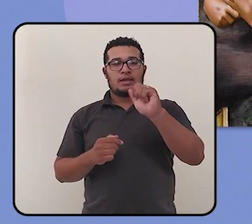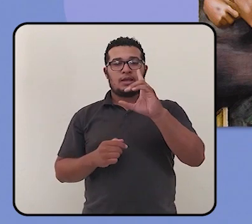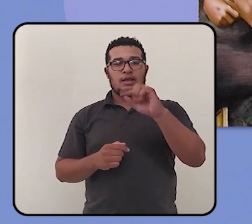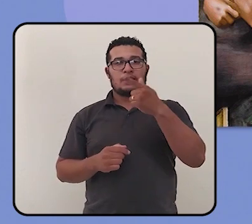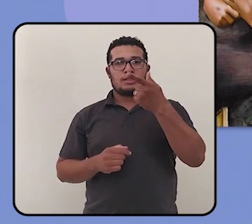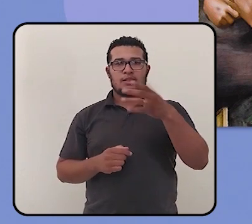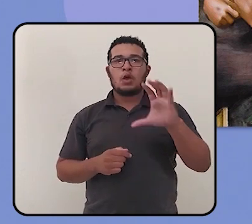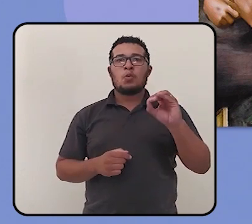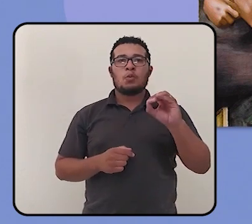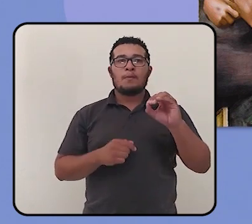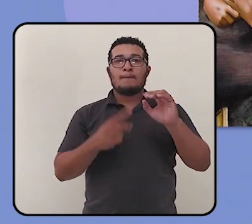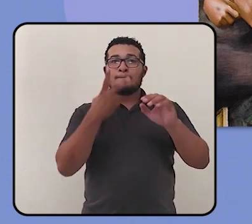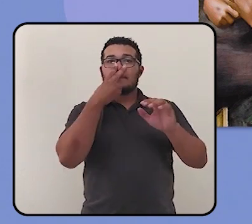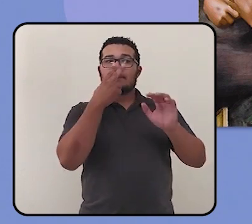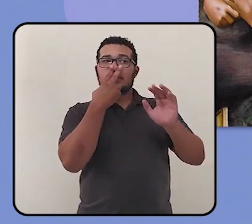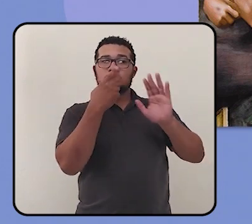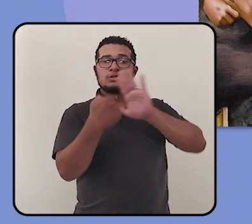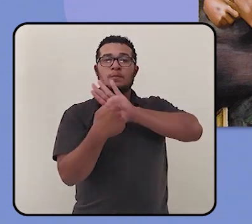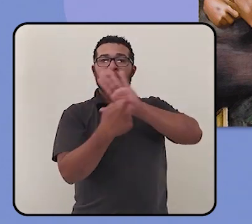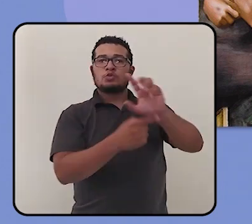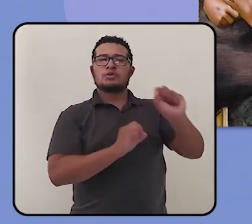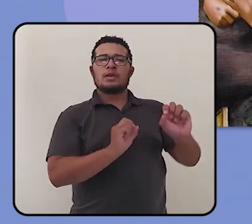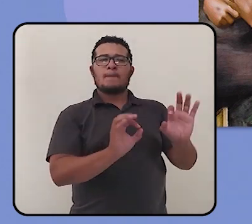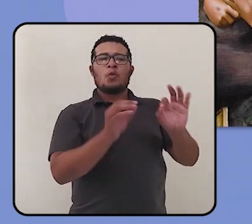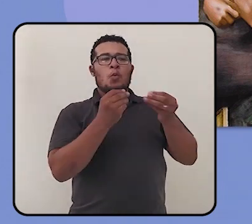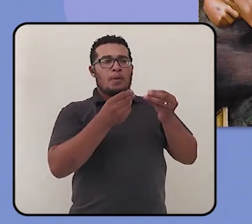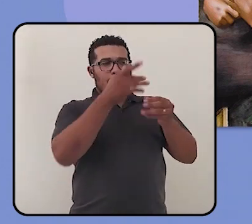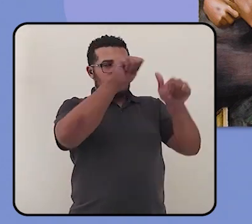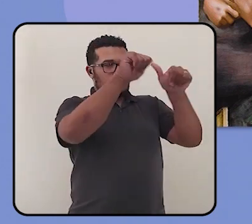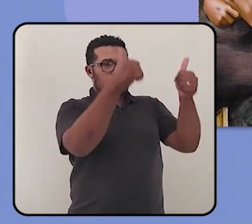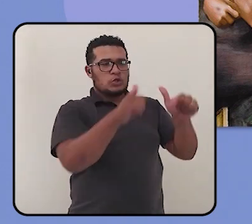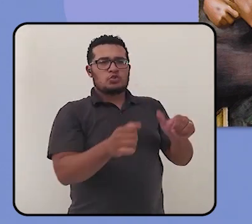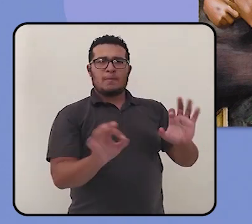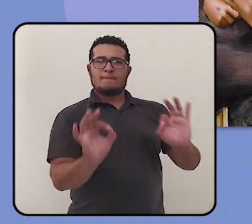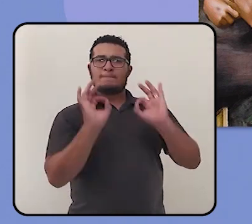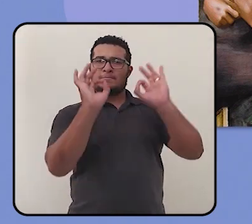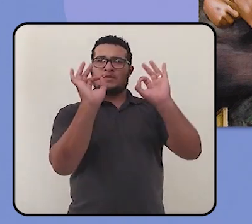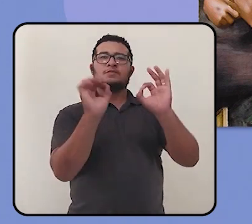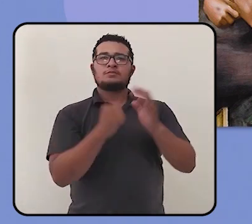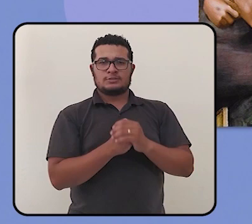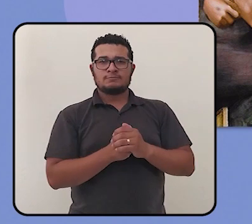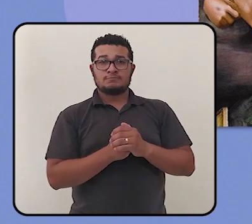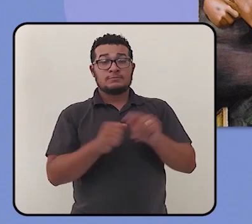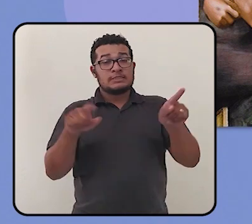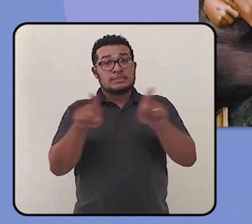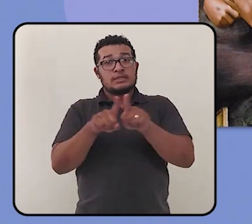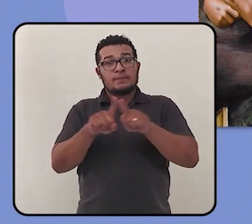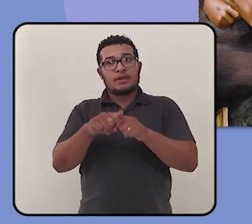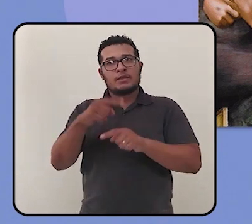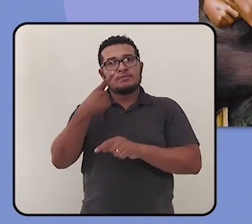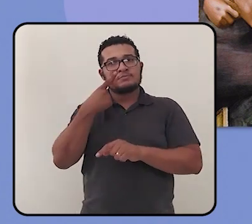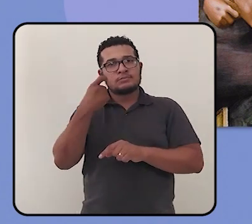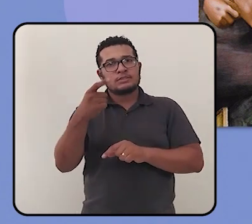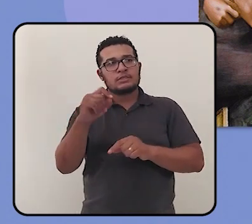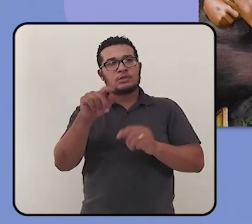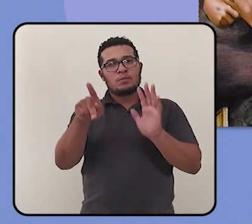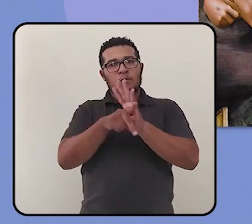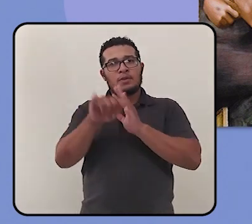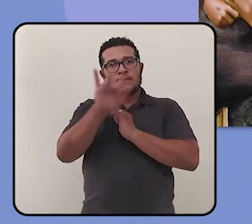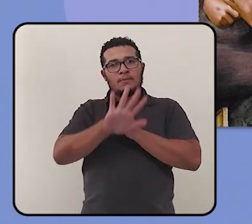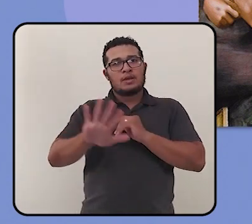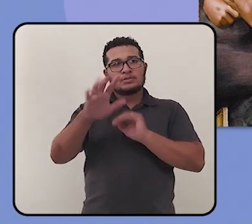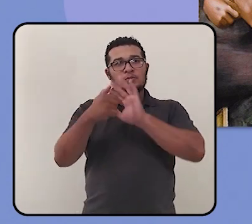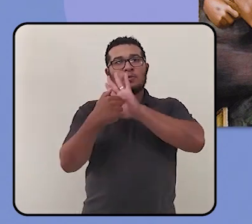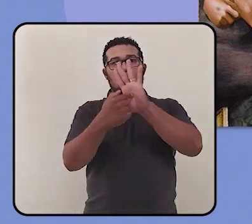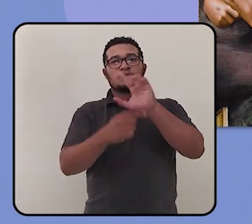demonstra a perfeição né dos traços do homem de deus inclusive uma algo interessante nessa